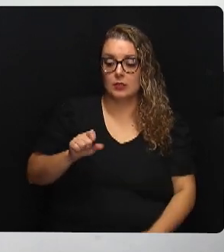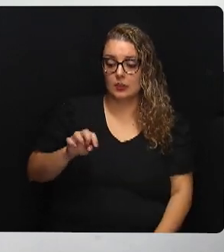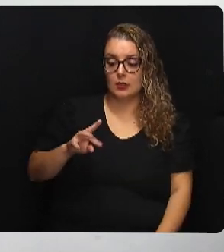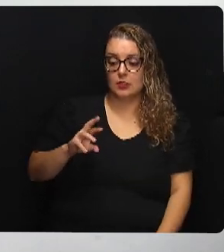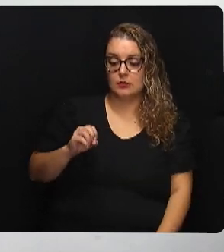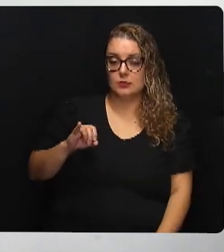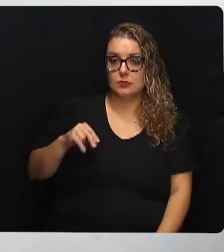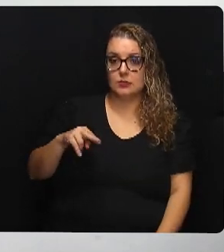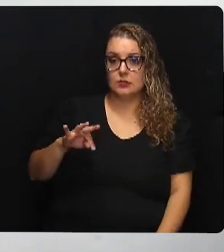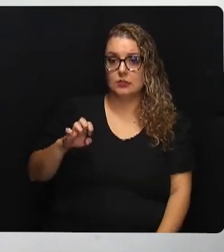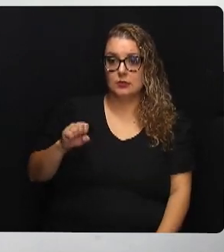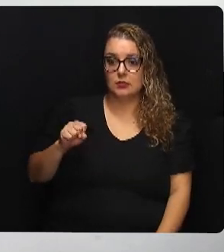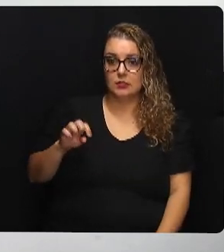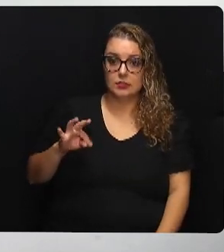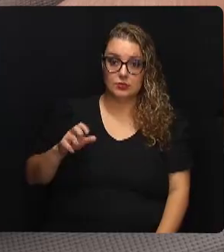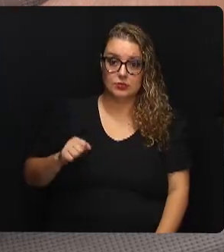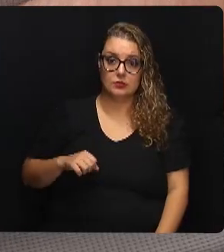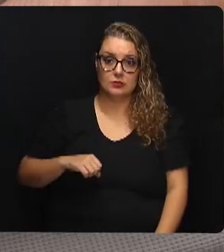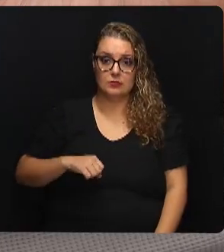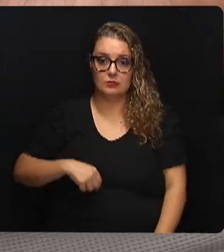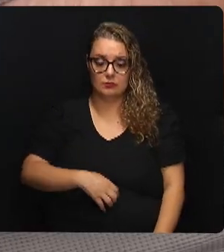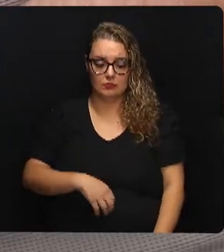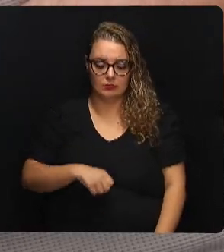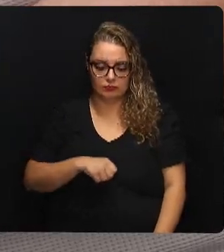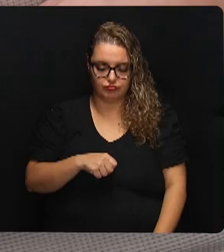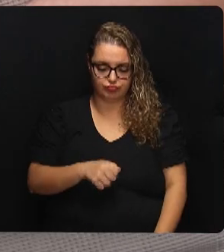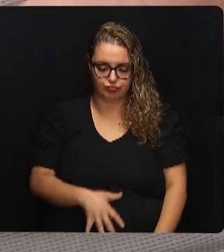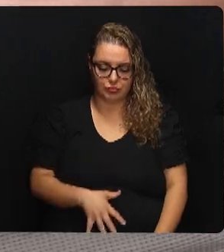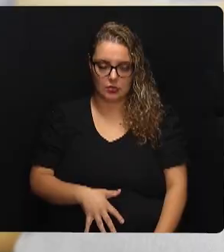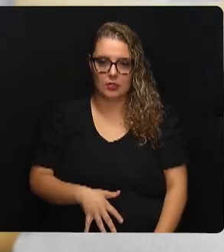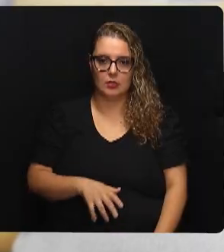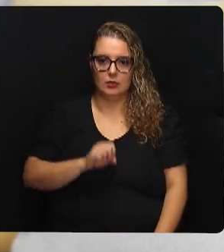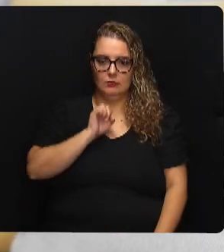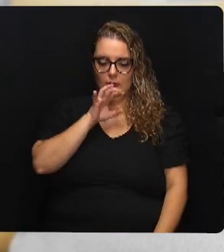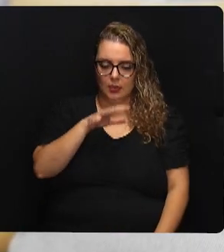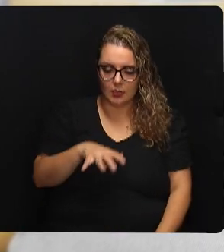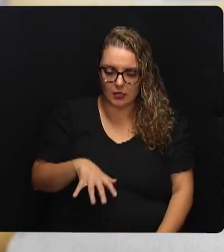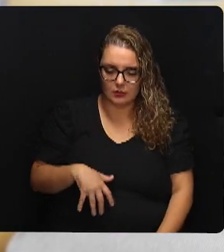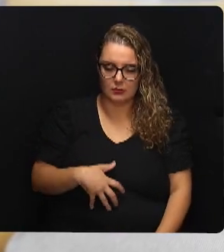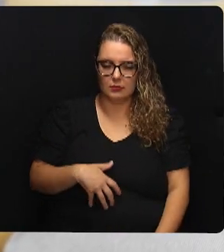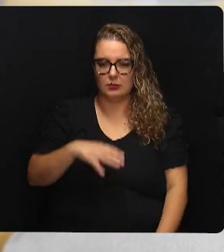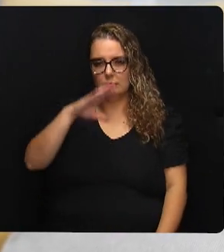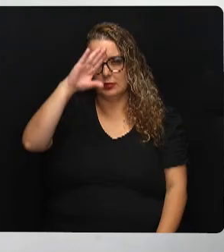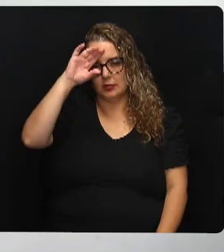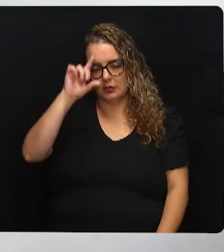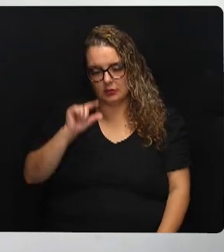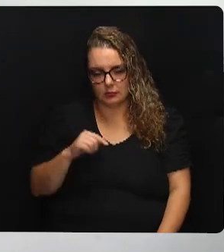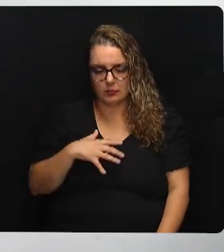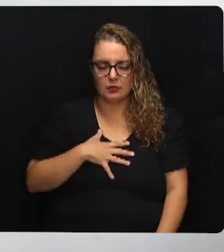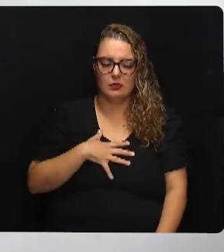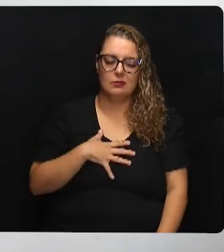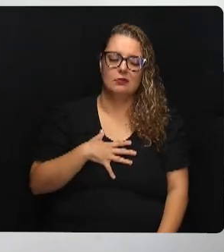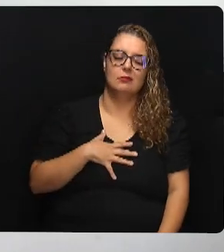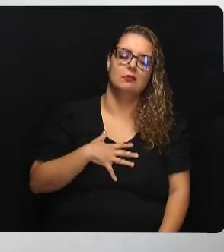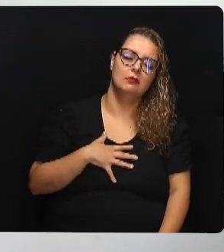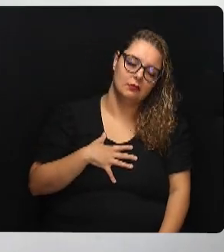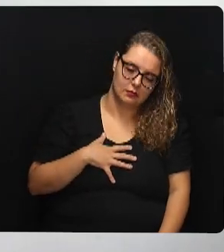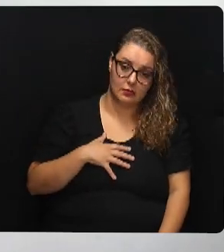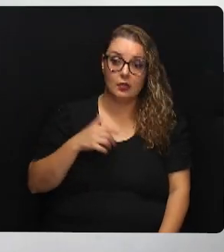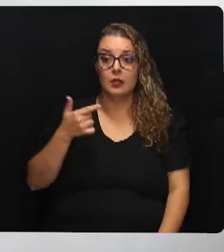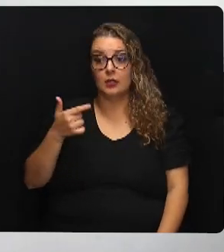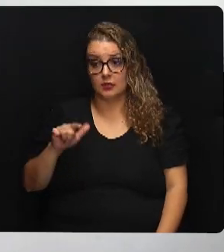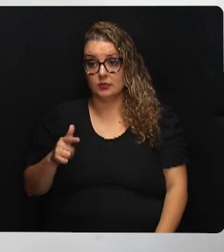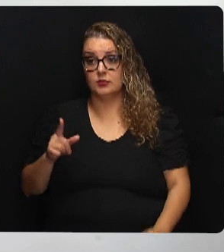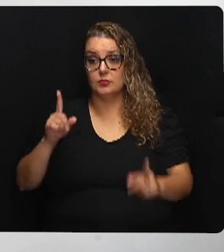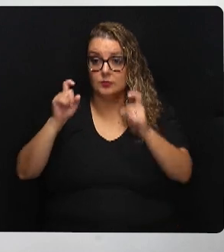viroses gastrointestinais, que causam diarreia, vômitos, enjoo, uma febre baixa, um mal-estar. E